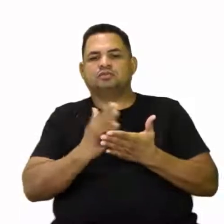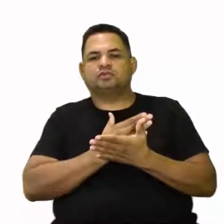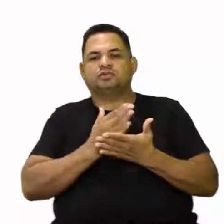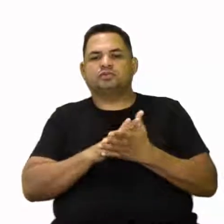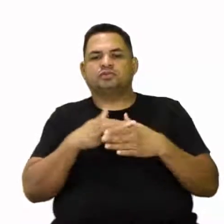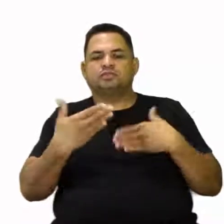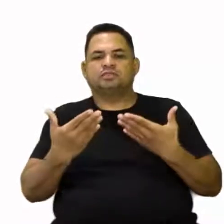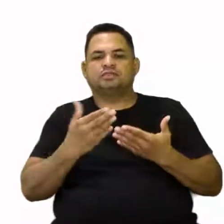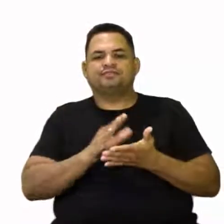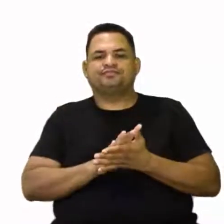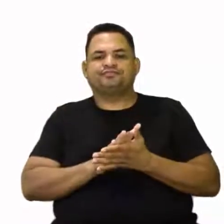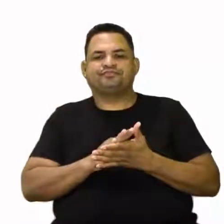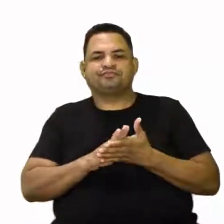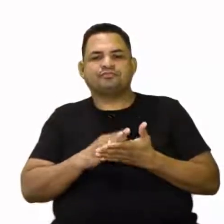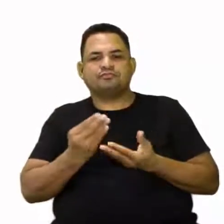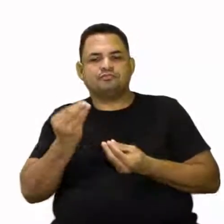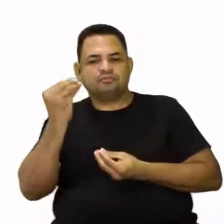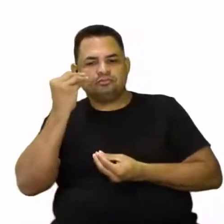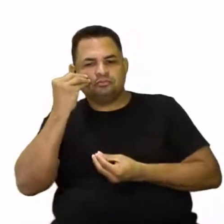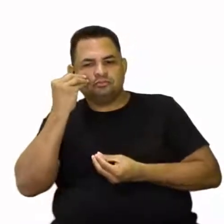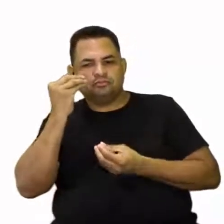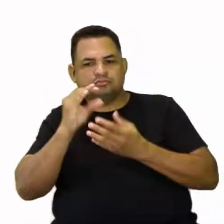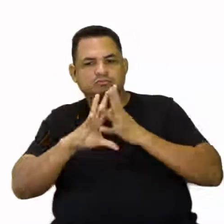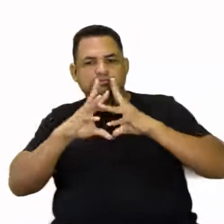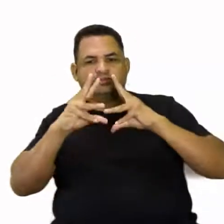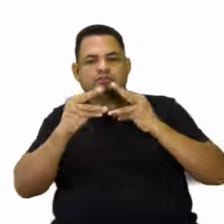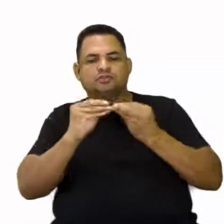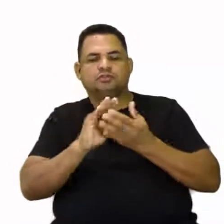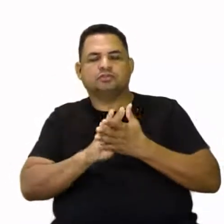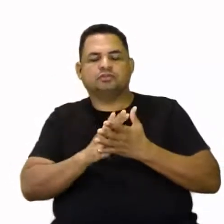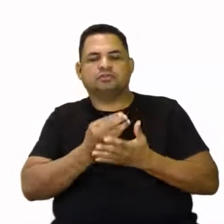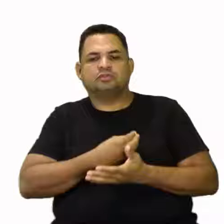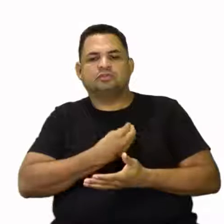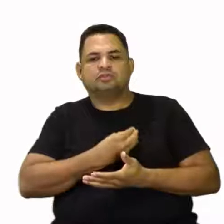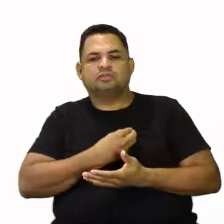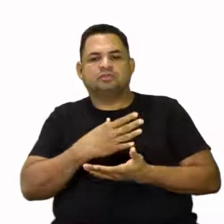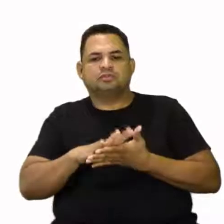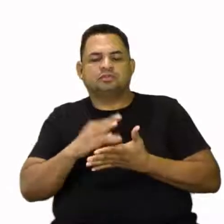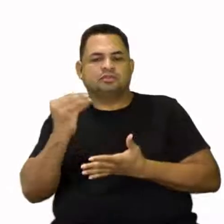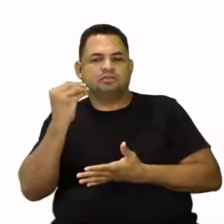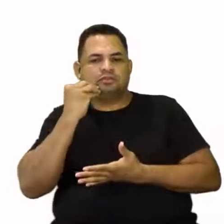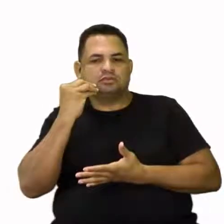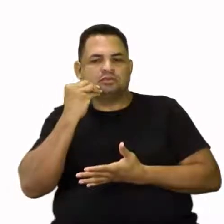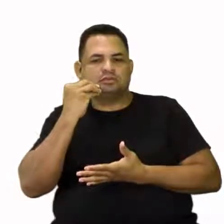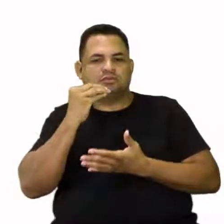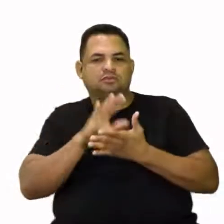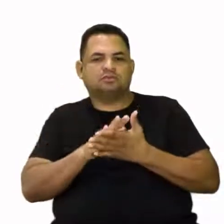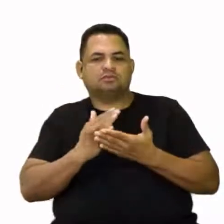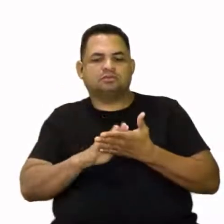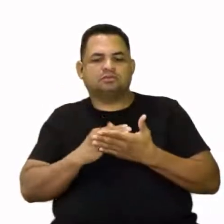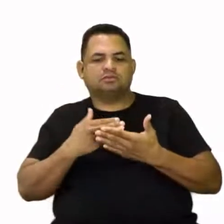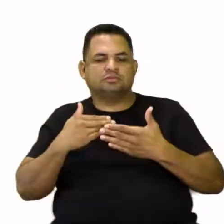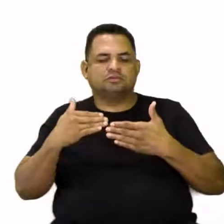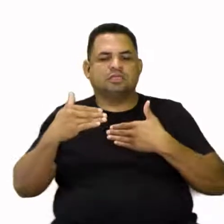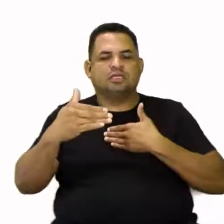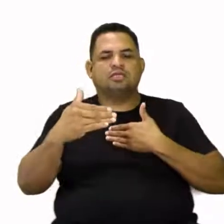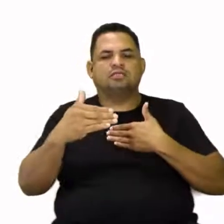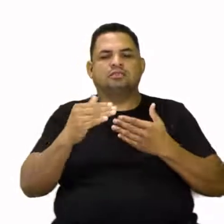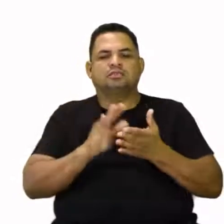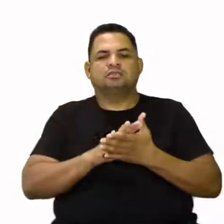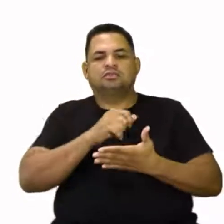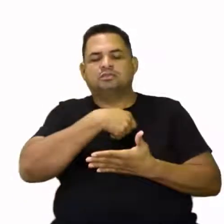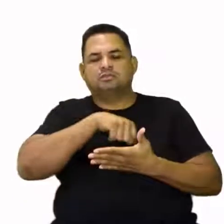alguma maneira, é a experiência de toda uma vida e da tentativa de levá-la até a escrita.